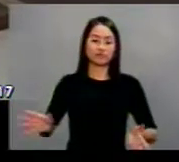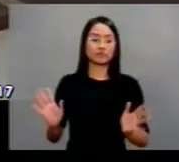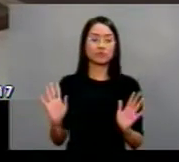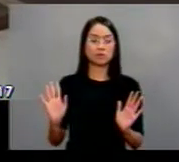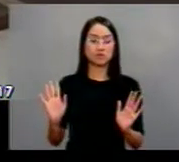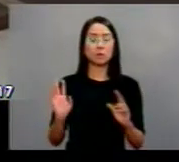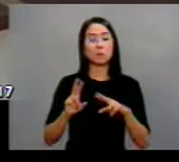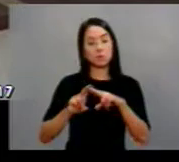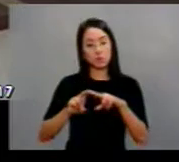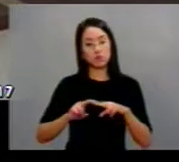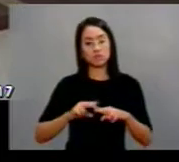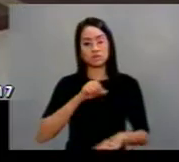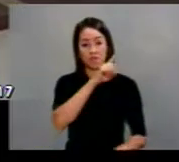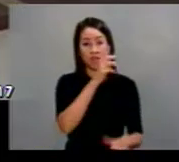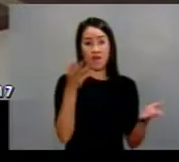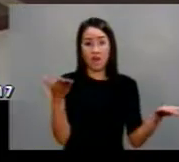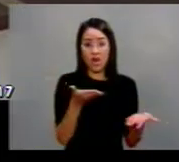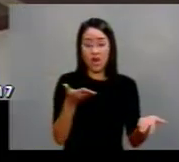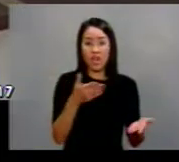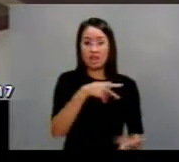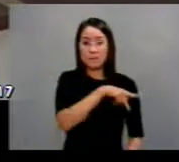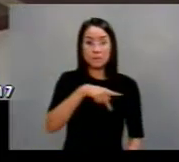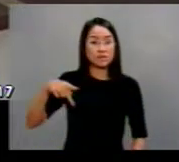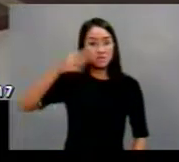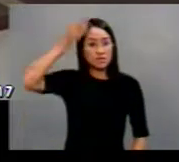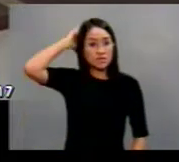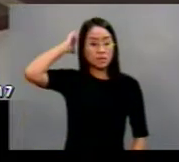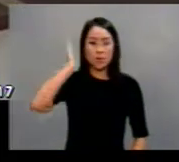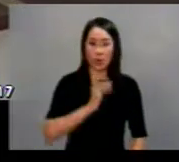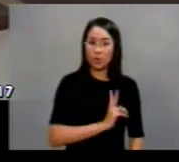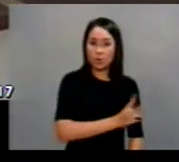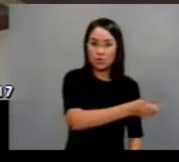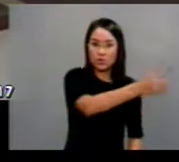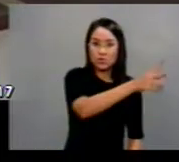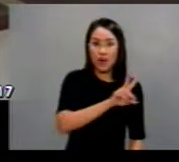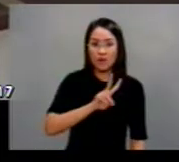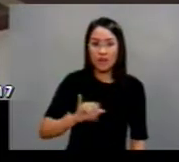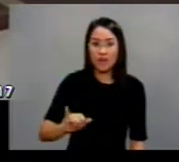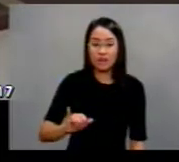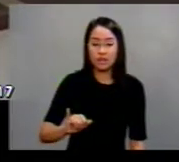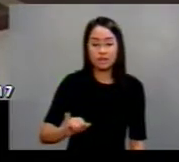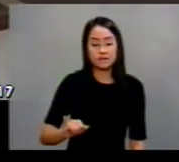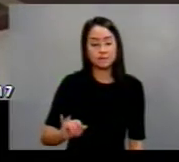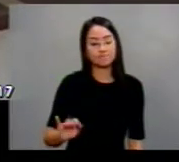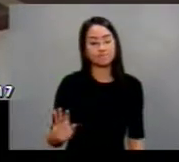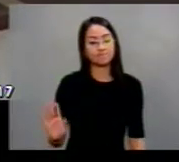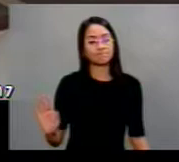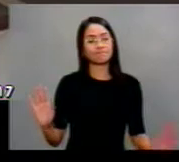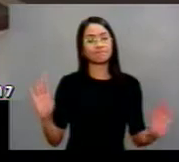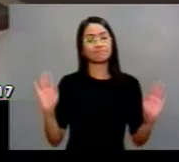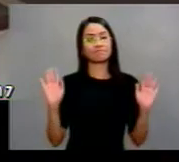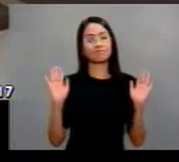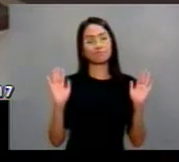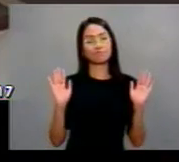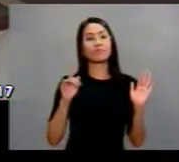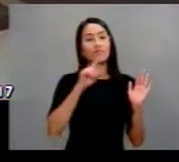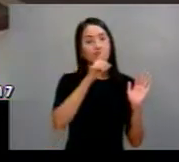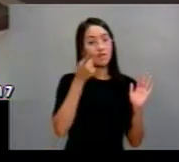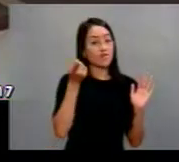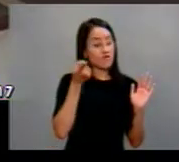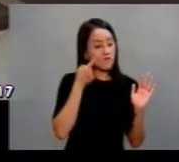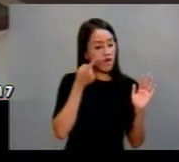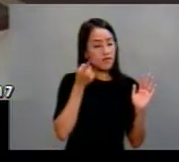Agora, com essa salvaguarda dada, o próximo passo vai ser uma antirreforma